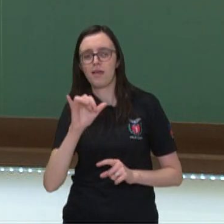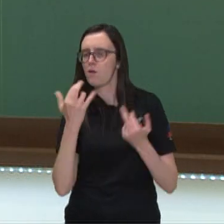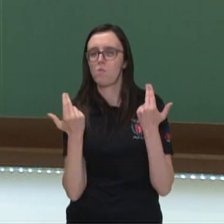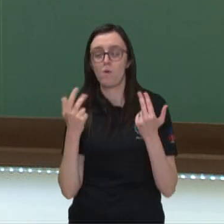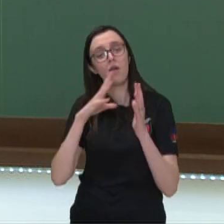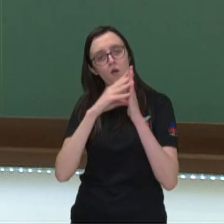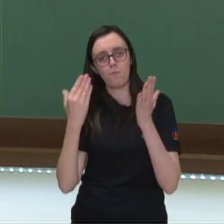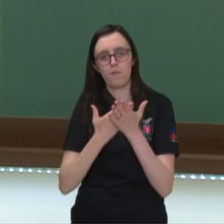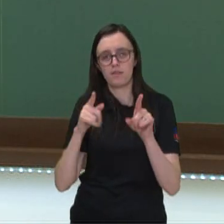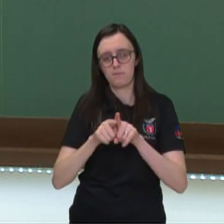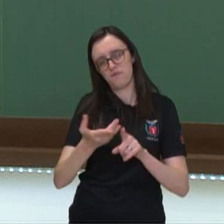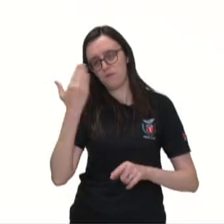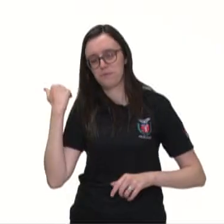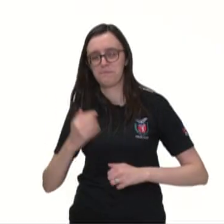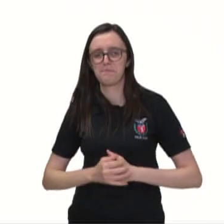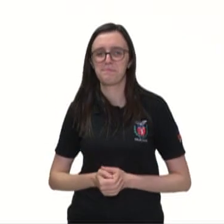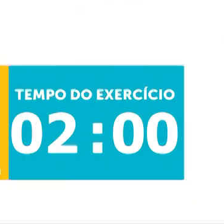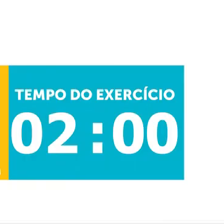no caderno também. Let's go!